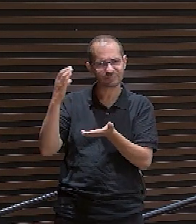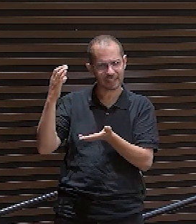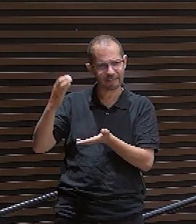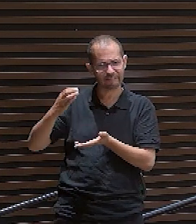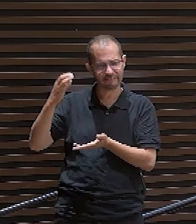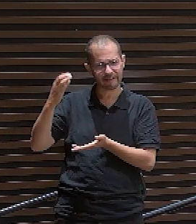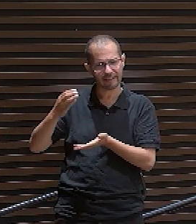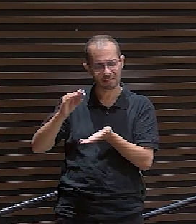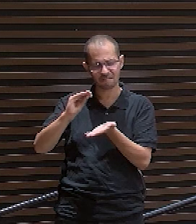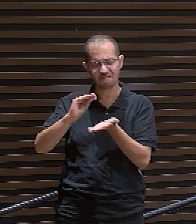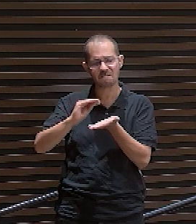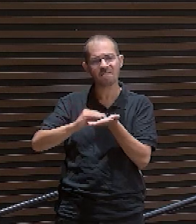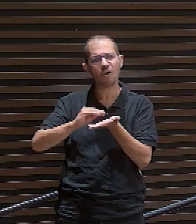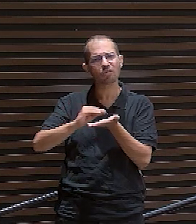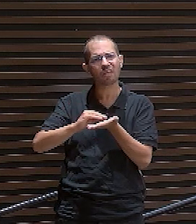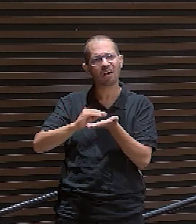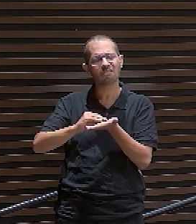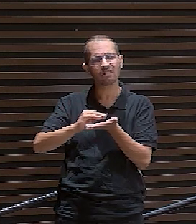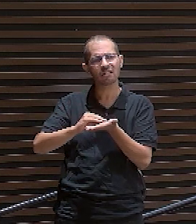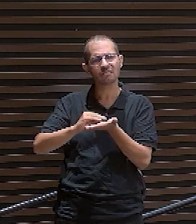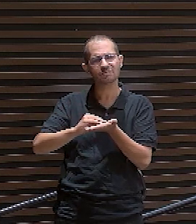em Caim,